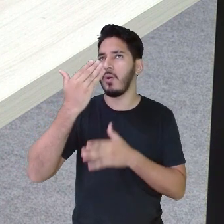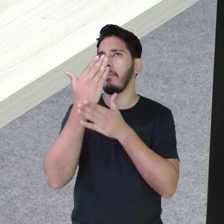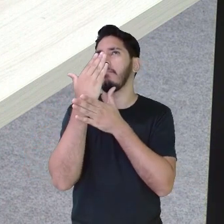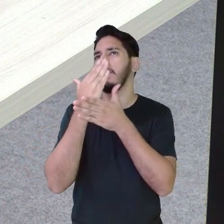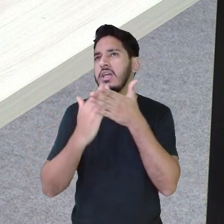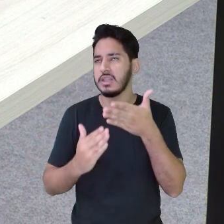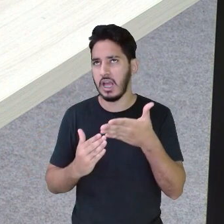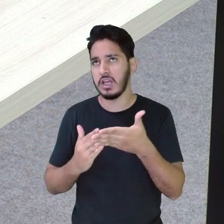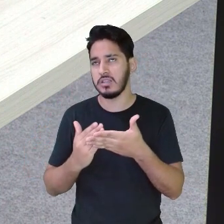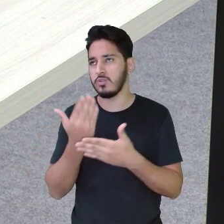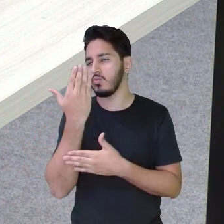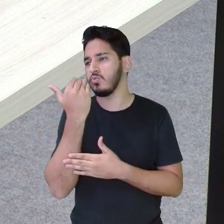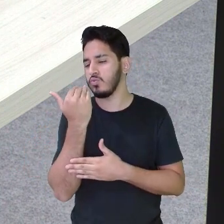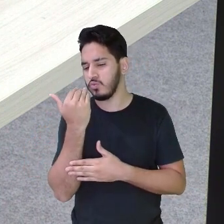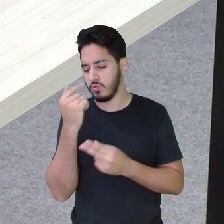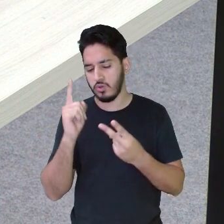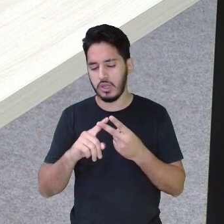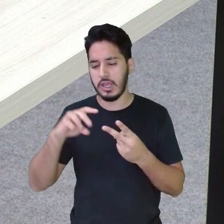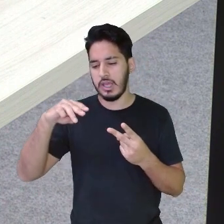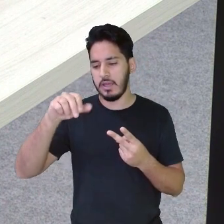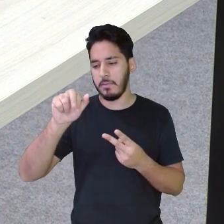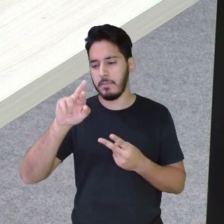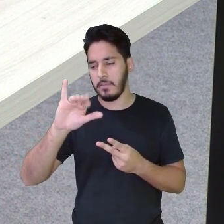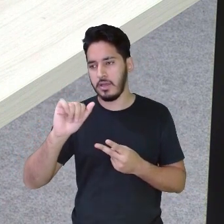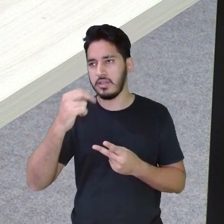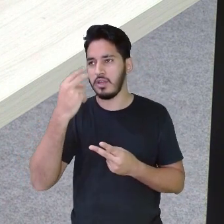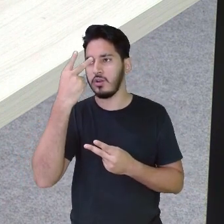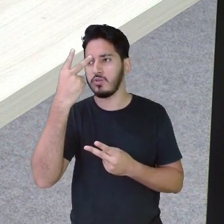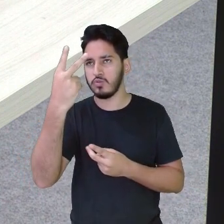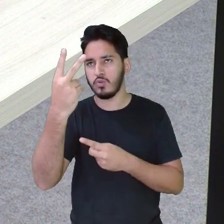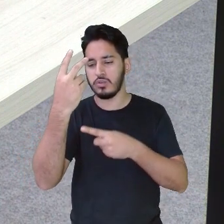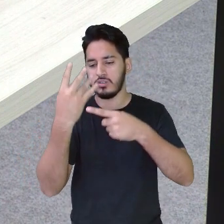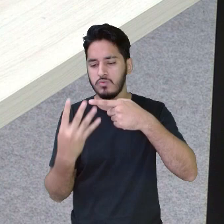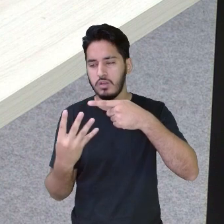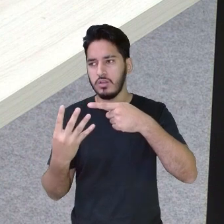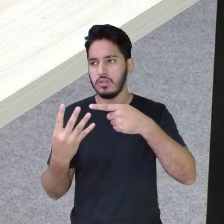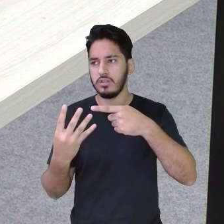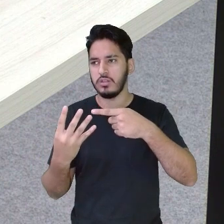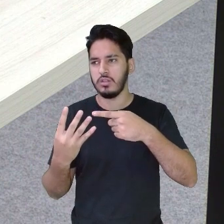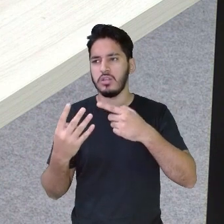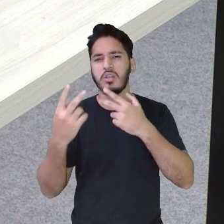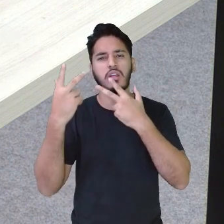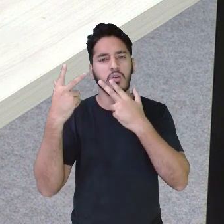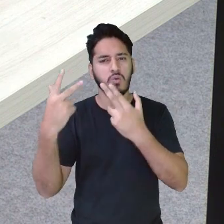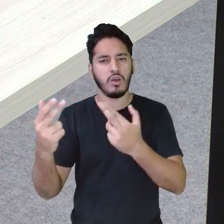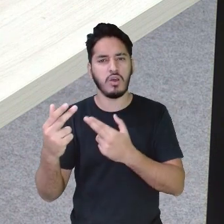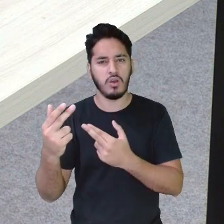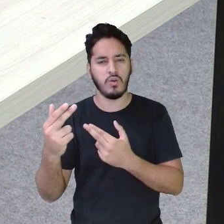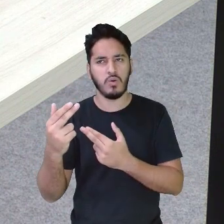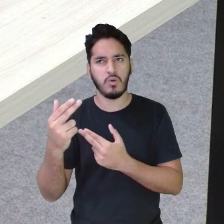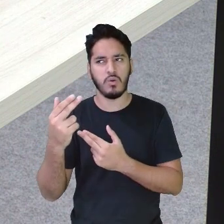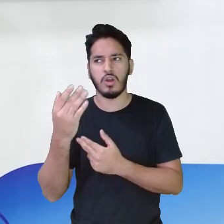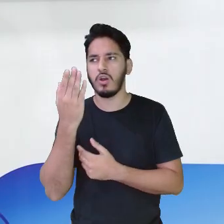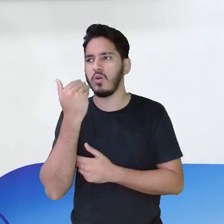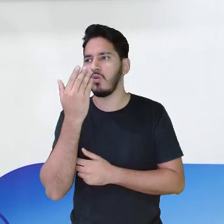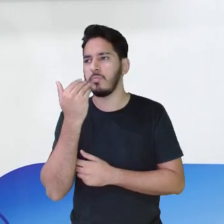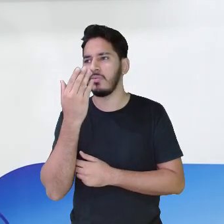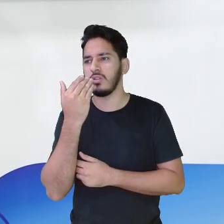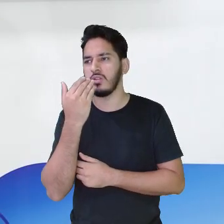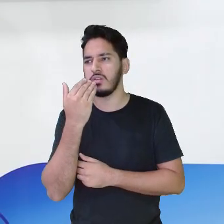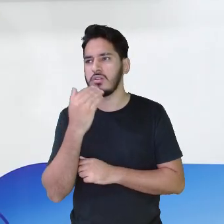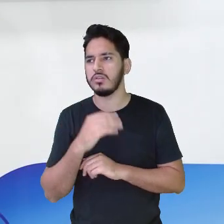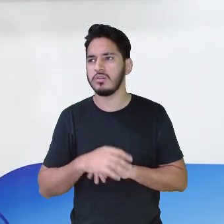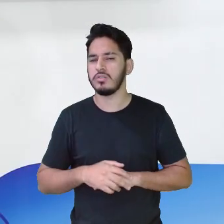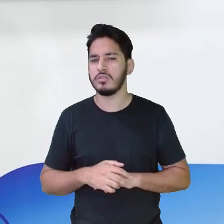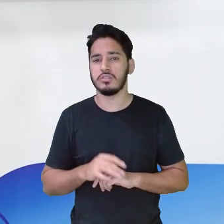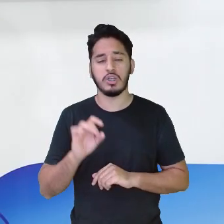do chocolate e Maria comeu 2/4, eles comeram a mesma quantidade de chocolate? É